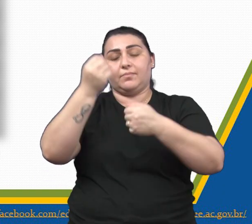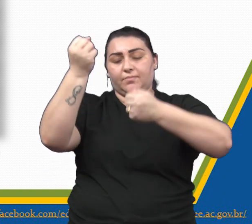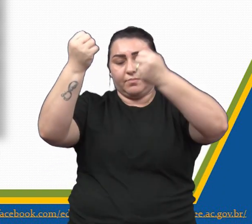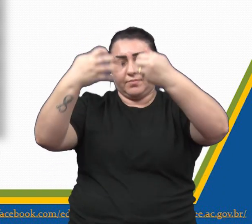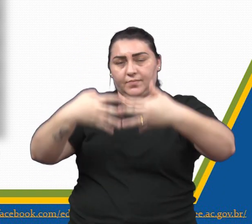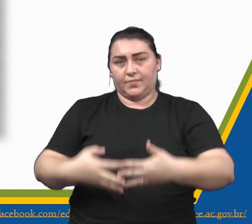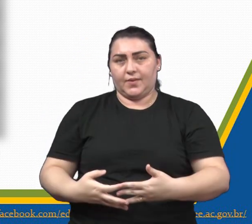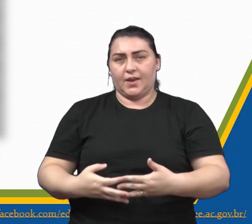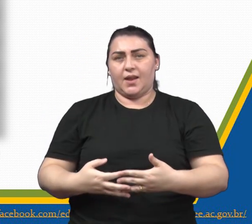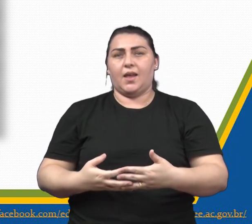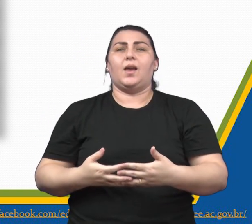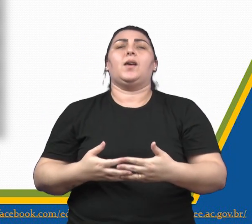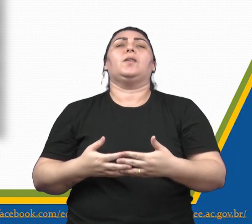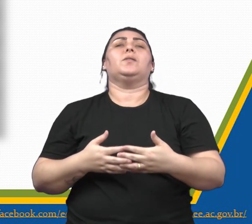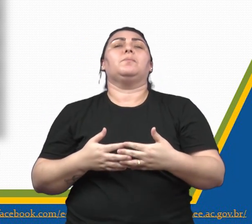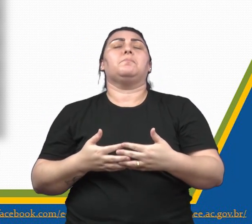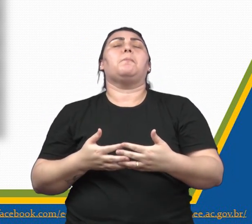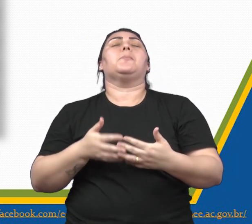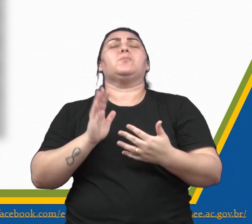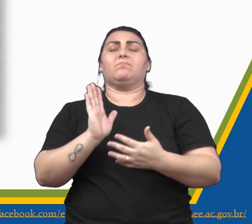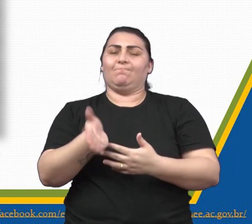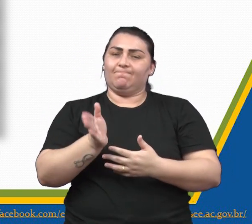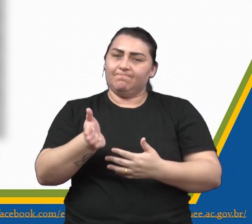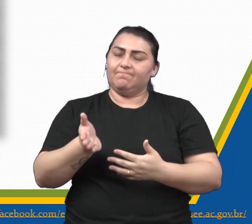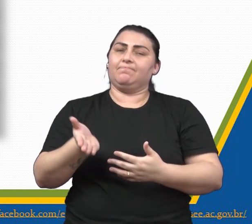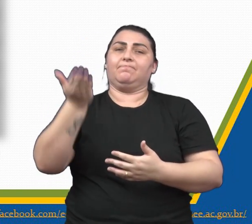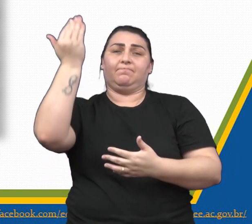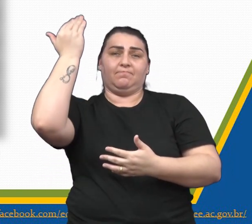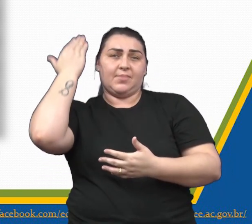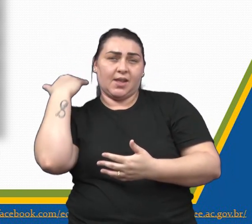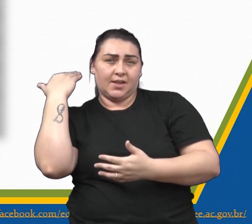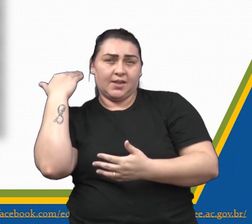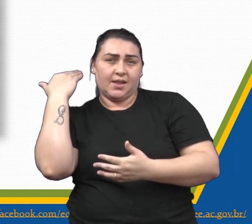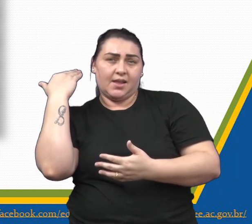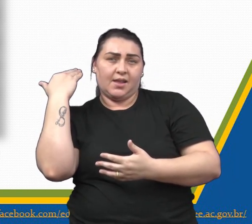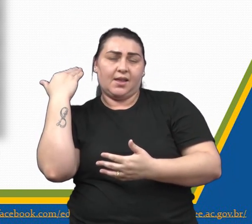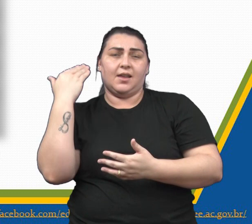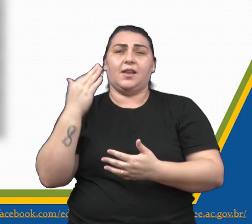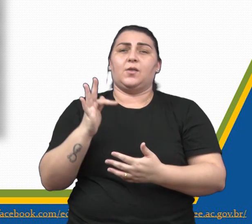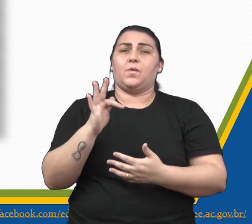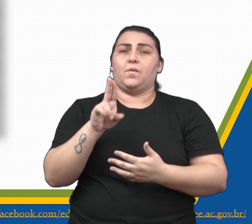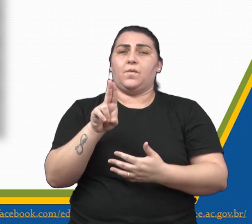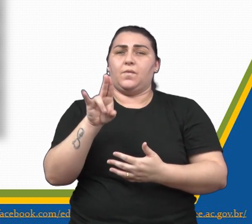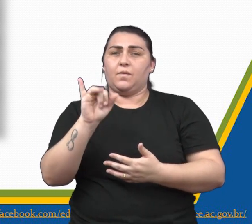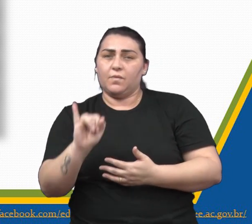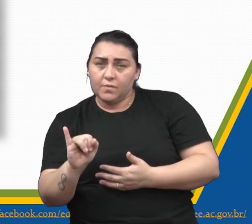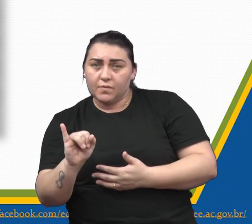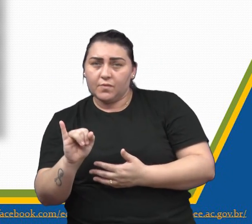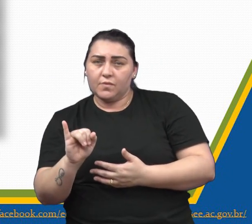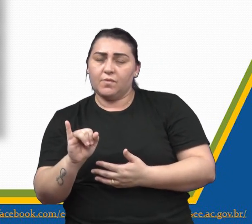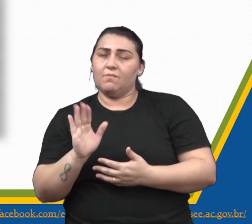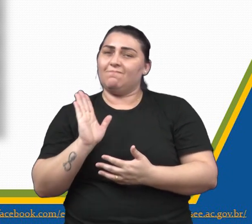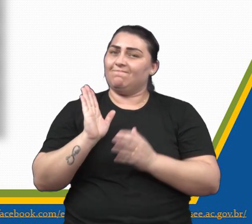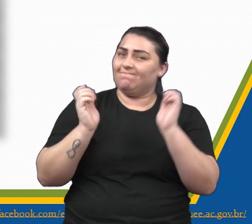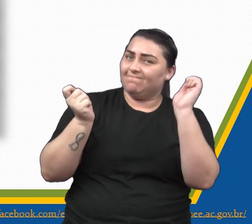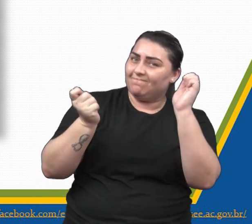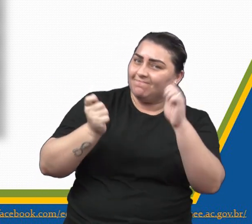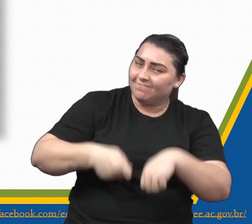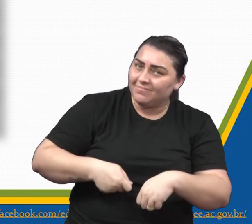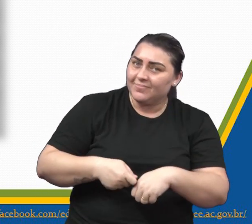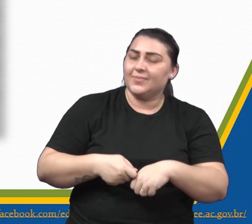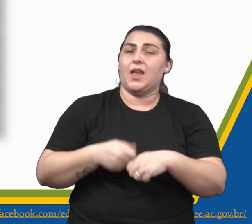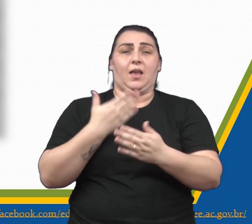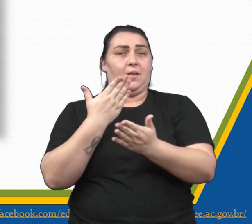fui muito estudioso. Fui indica uma palavra que é um estado permanente, a condição de